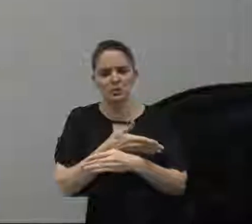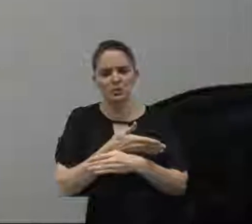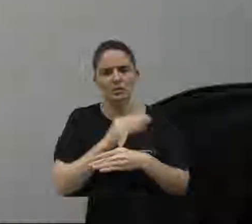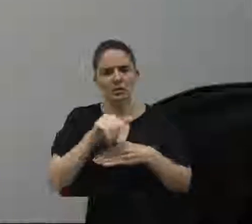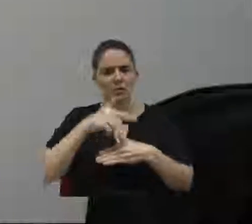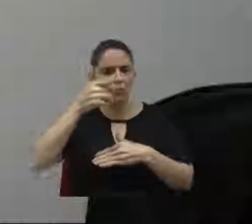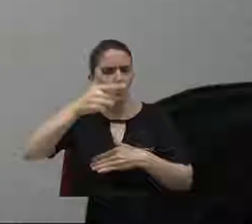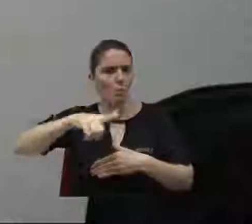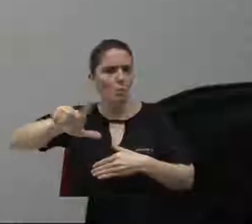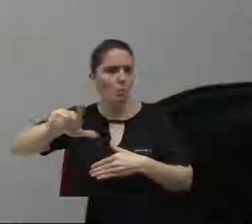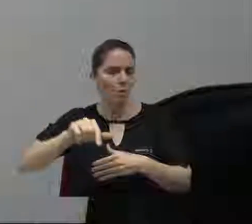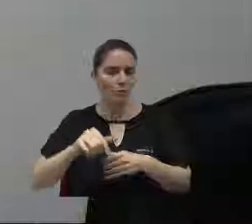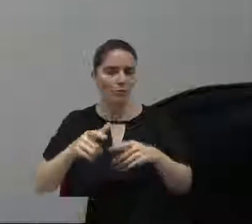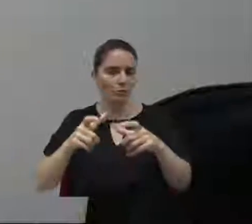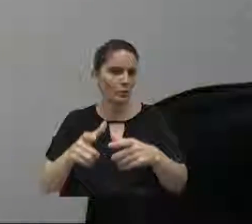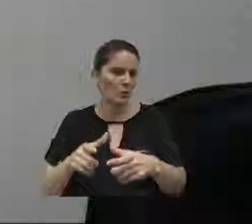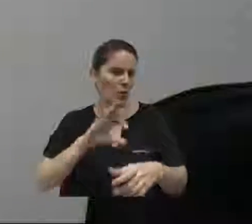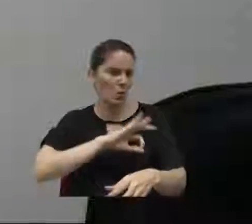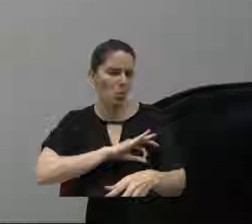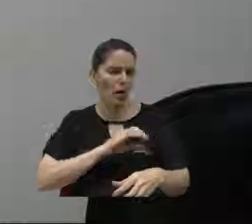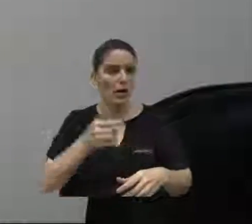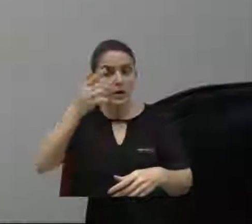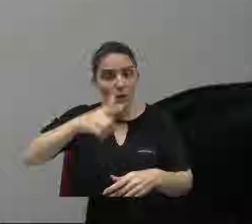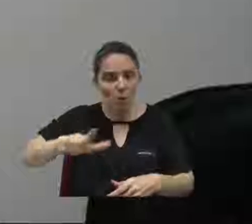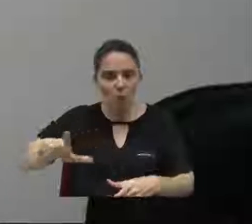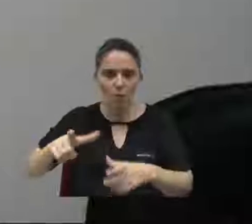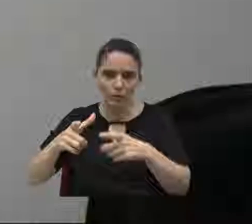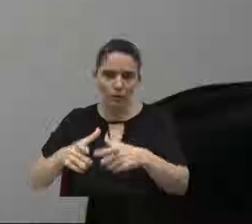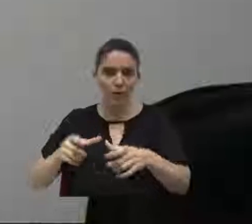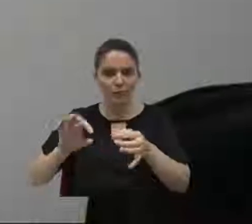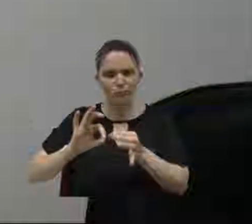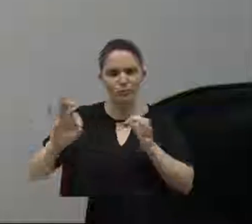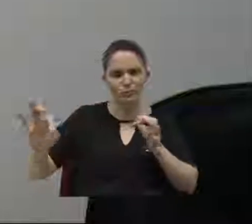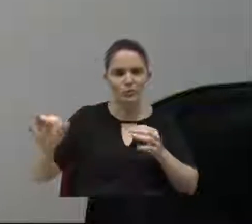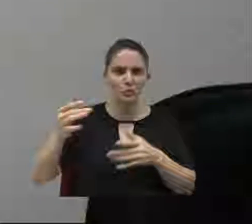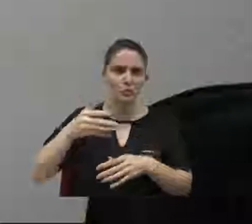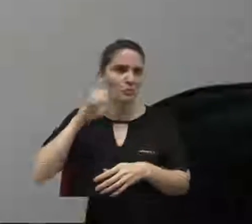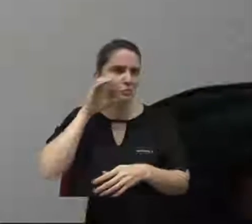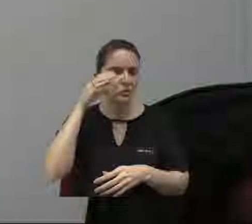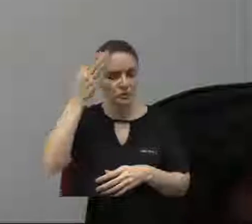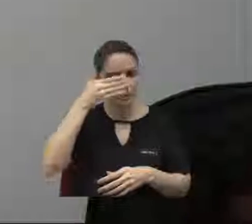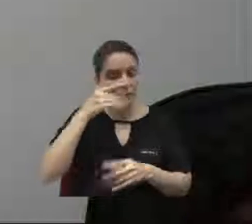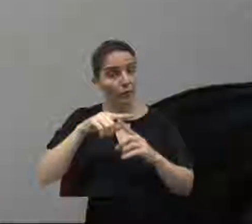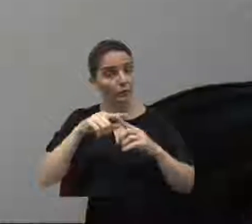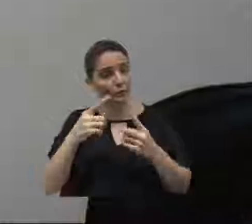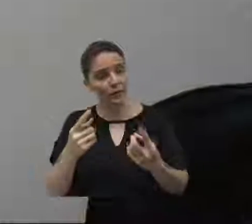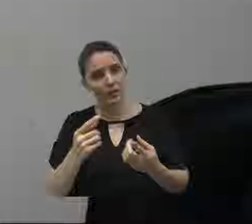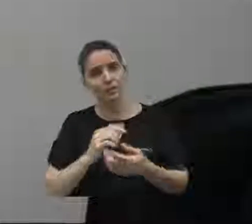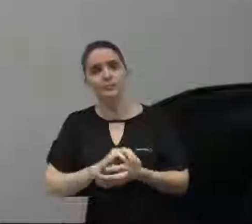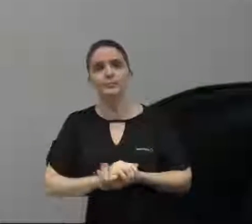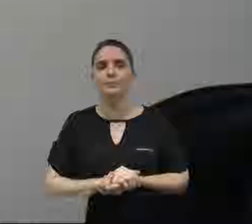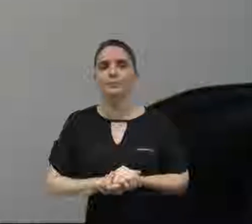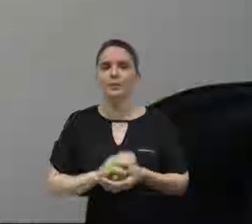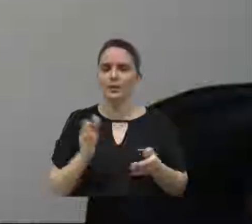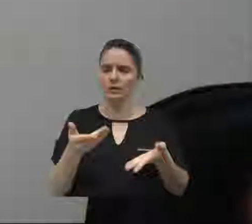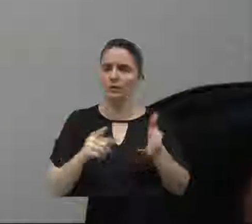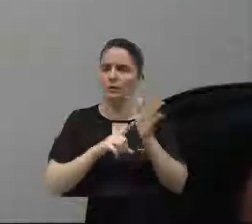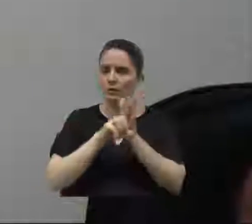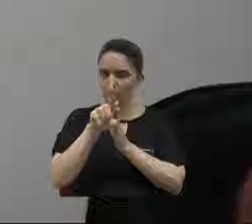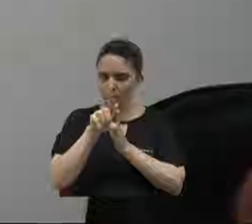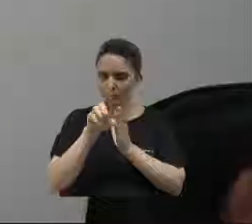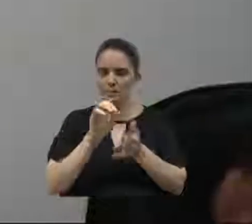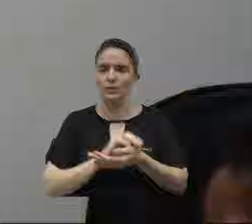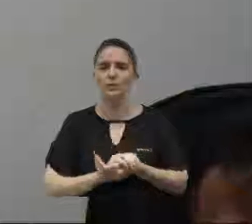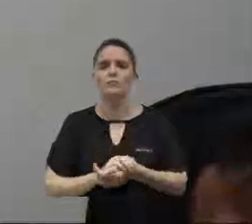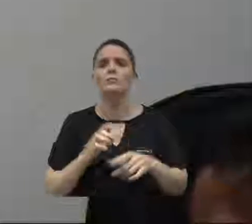inclusive semana passada eu estive lá, não vi. E uma das coisas que eu gostaria, inclusive, eu vou fazer um questionamento,